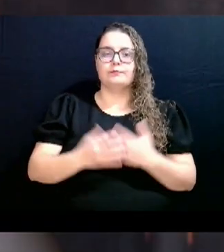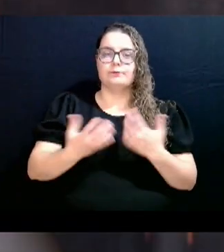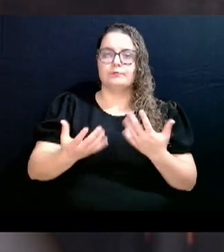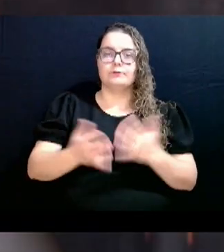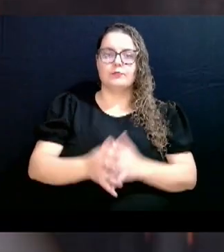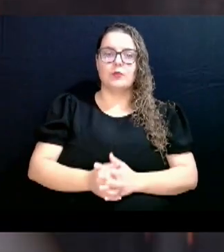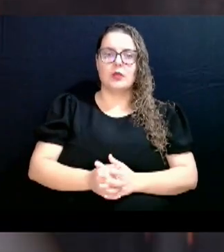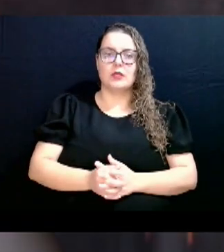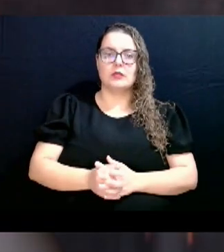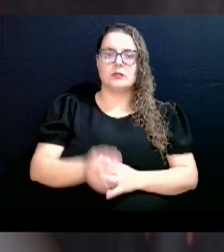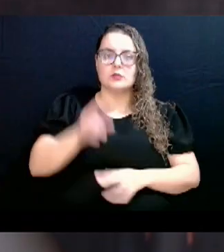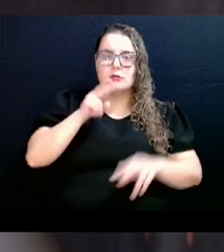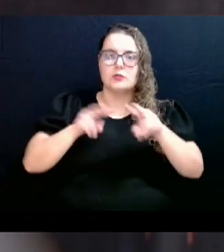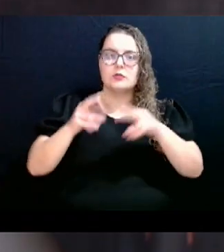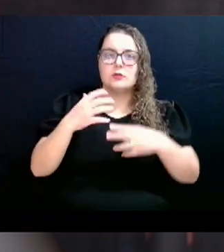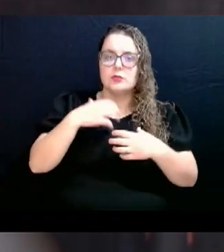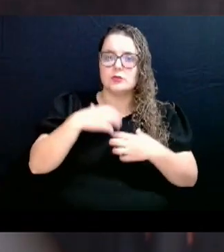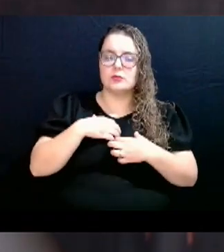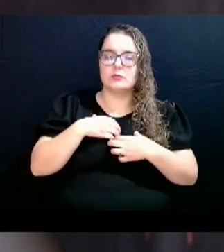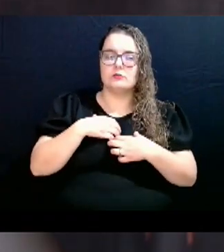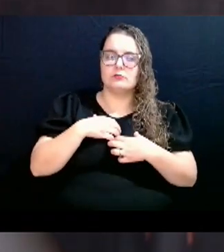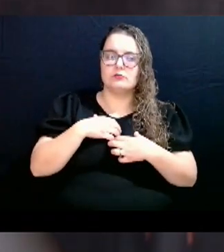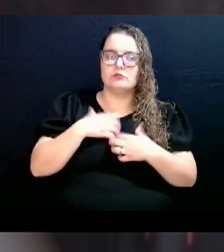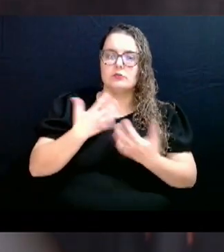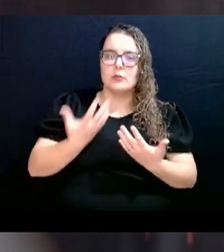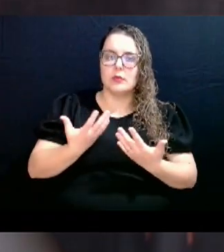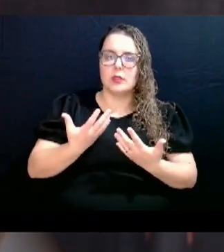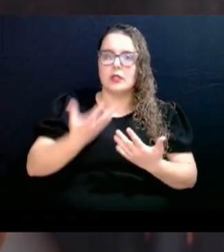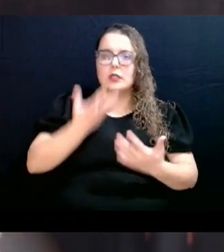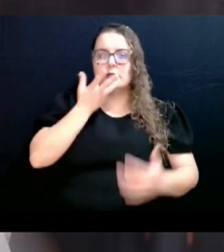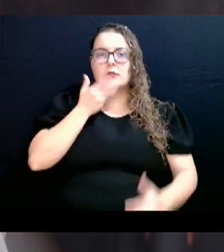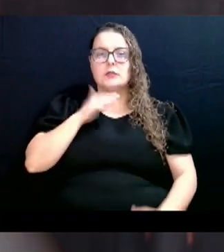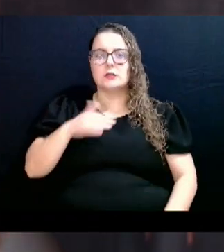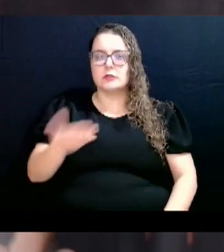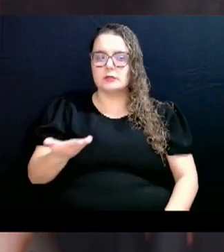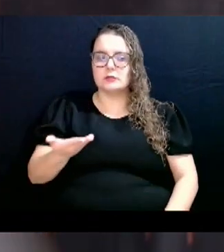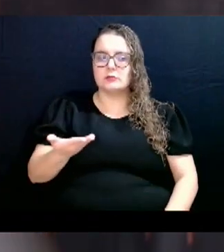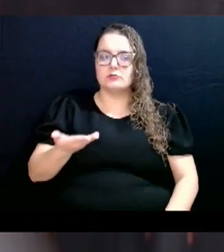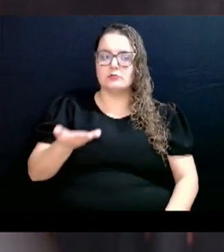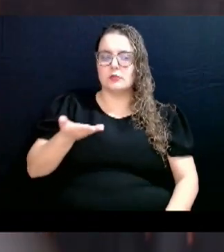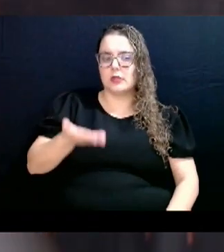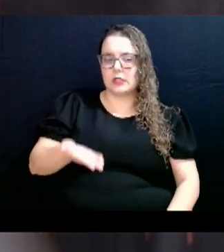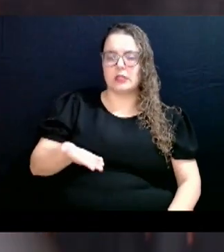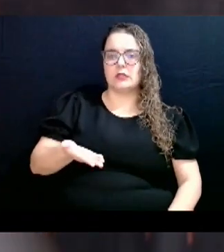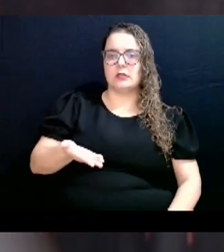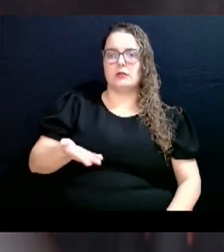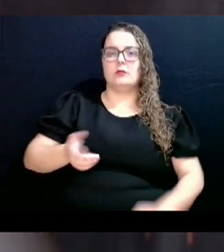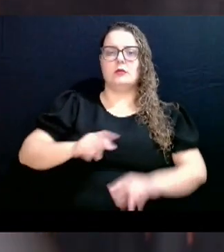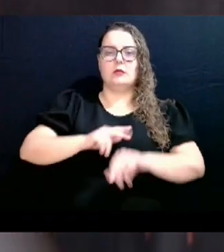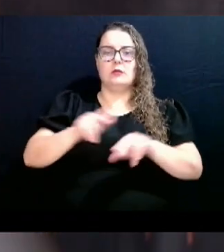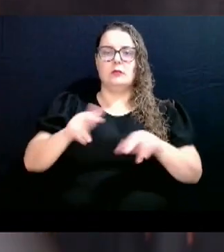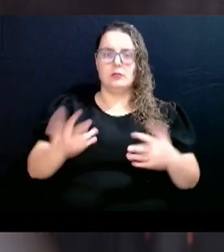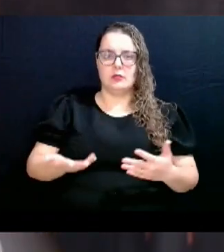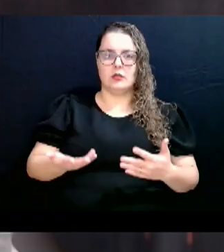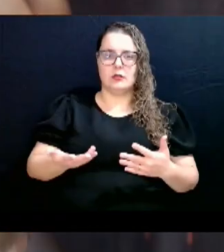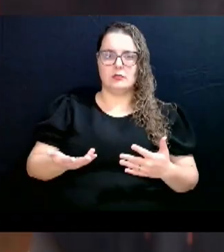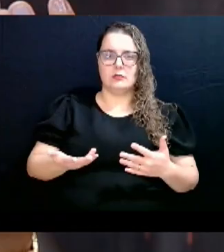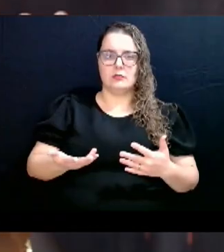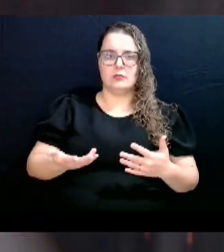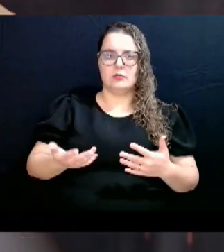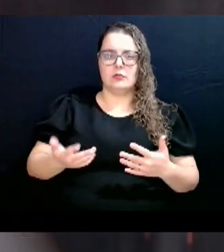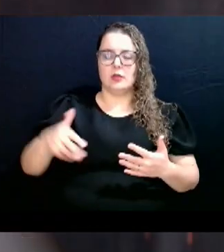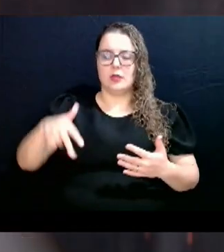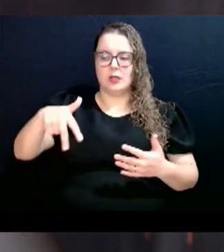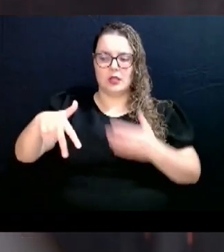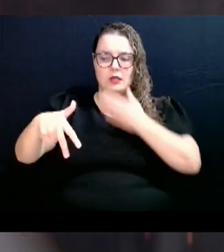maneira emocional, talvez essa criança que ficou, né, nesse caso e em diversos outros ali, ficando o pai, a